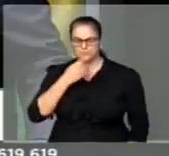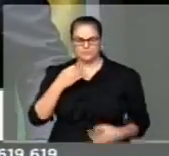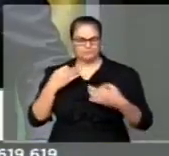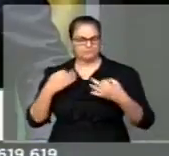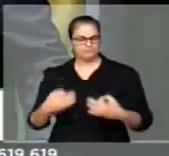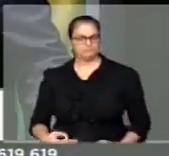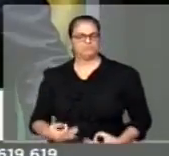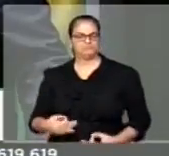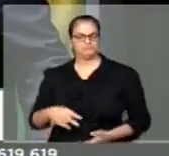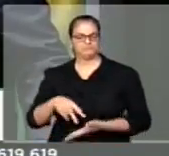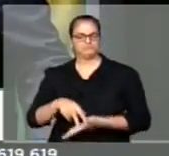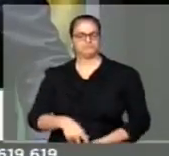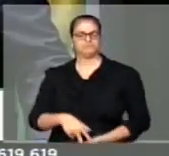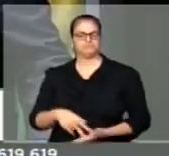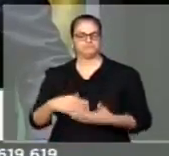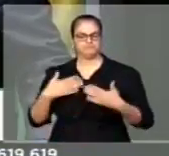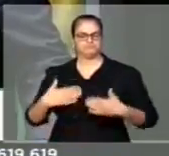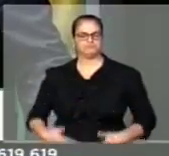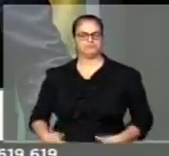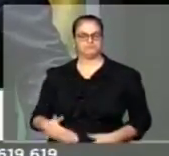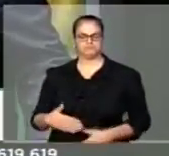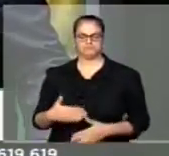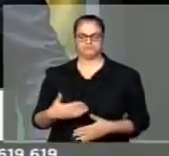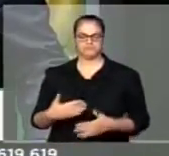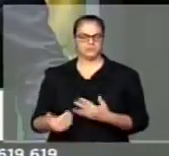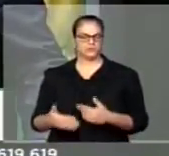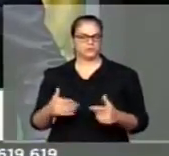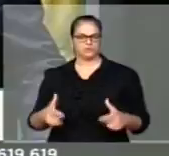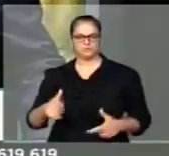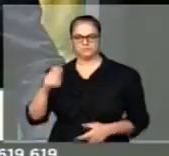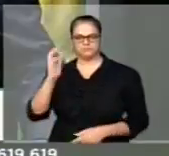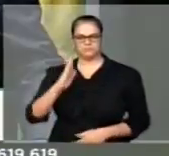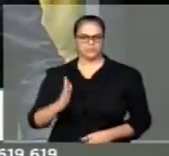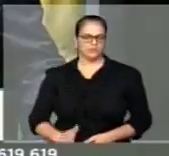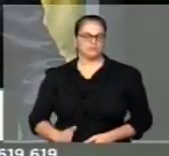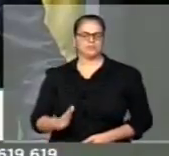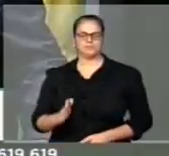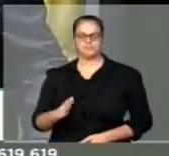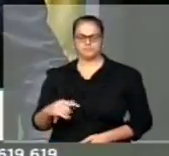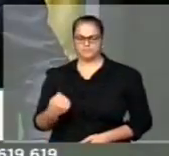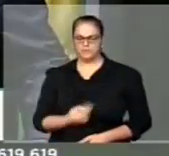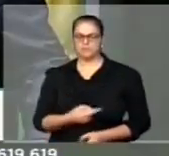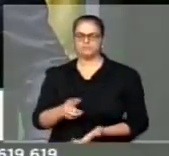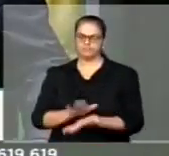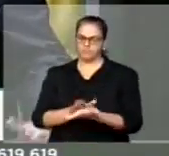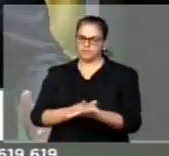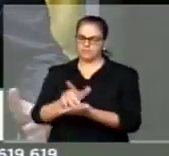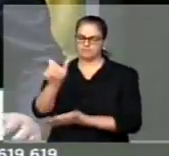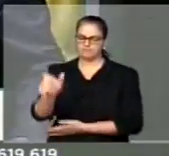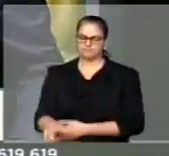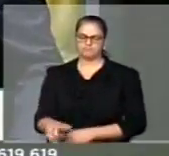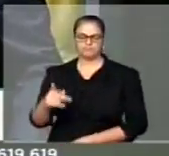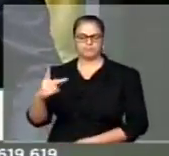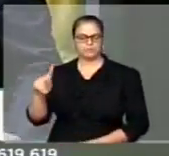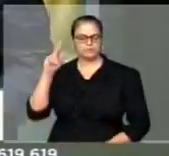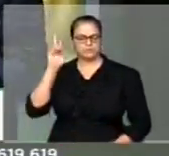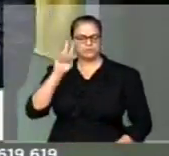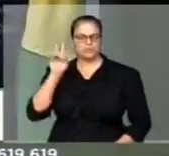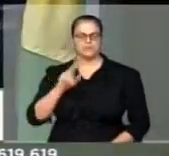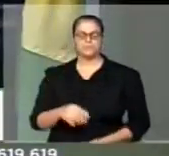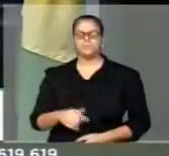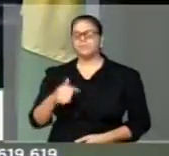de postura política em todo o país. Deputado Ibsen Pinheiro, o nosso reconhecimento à sua história. E eu, que